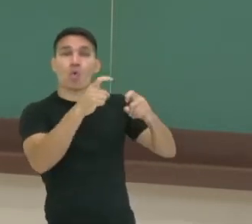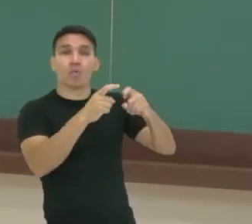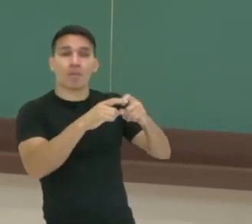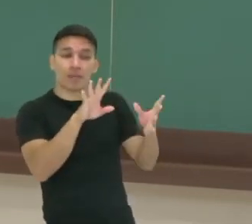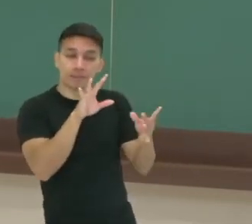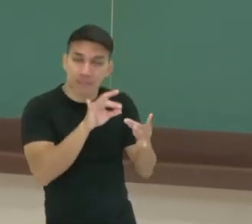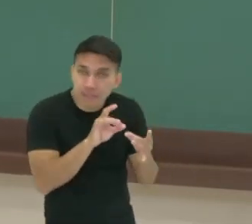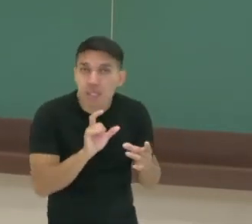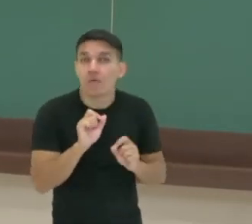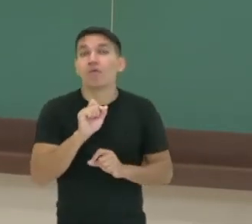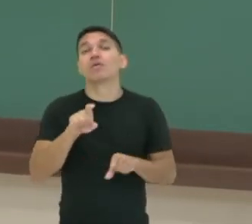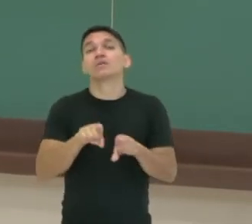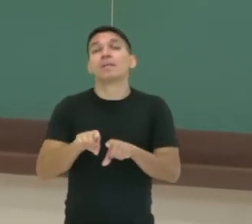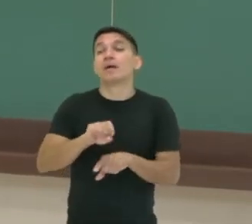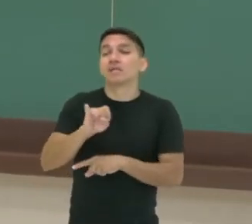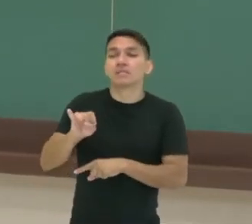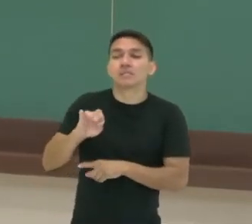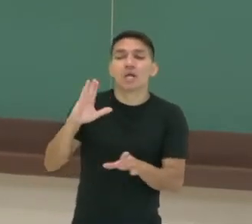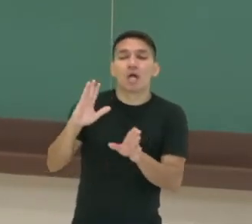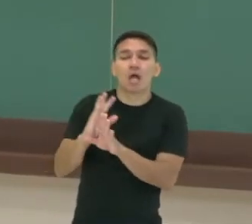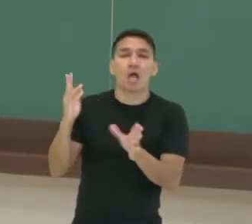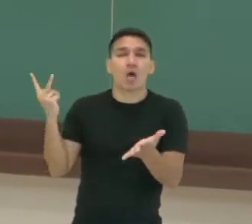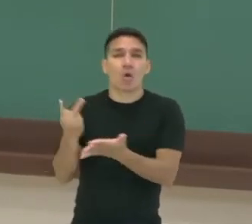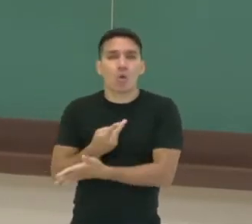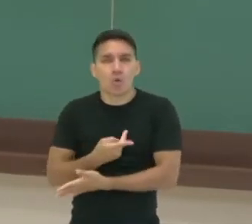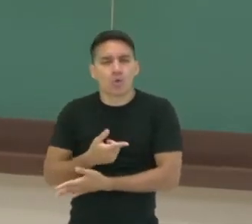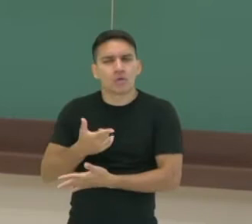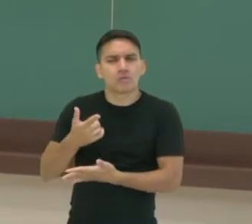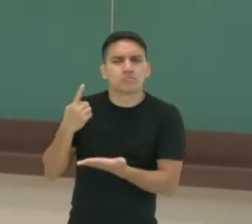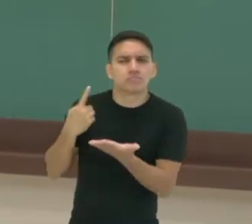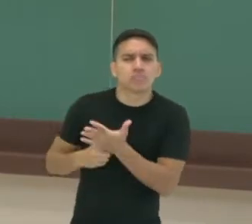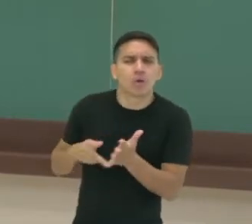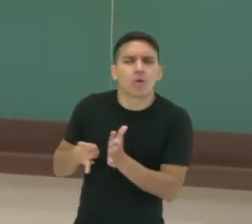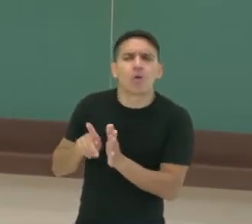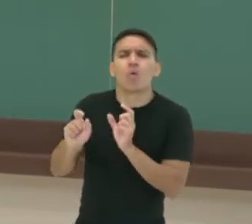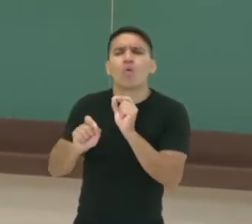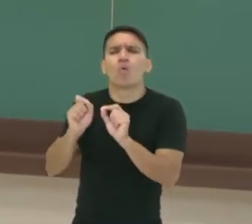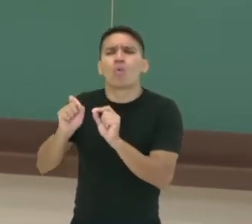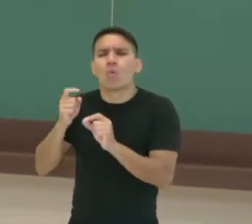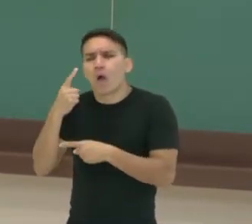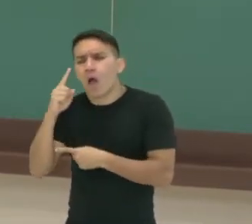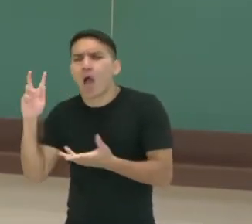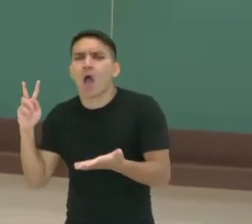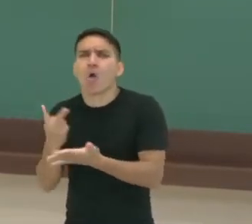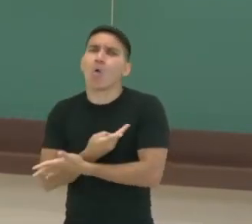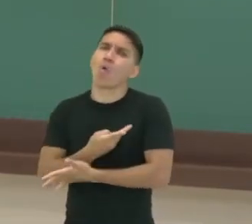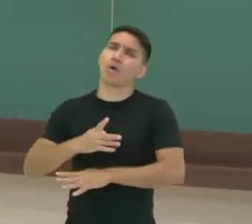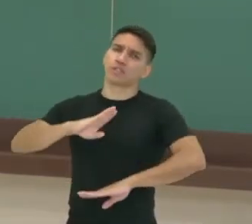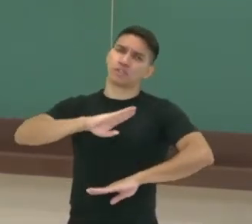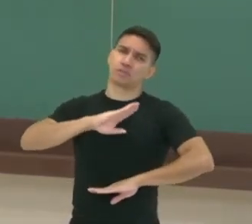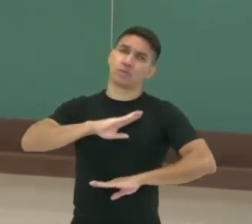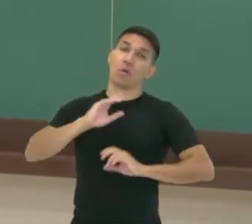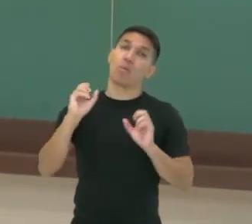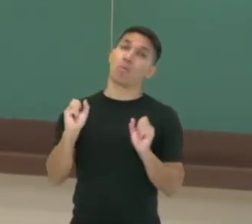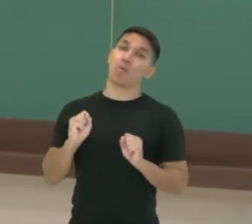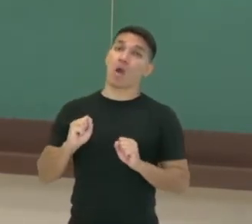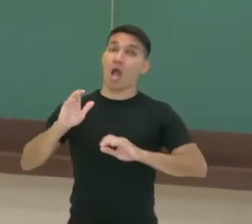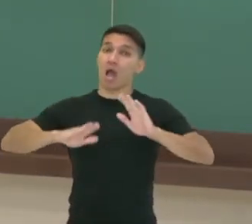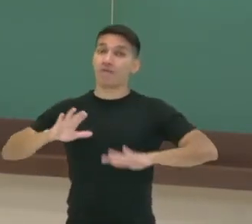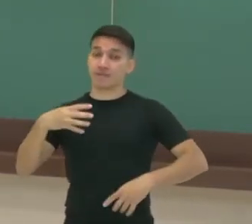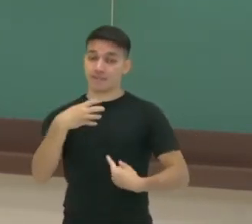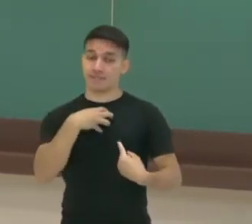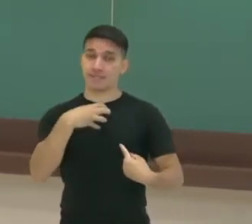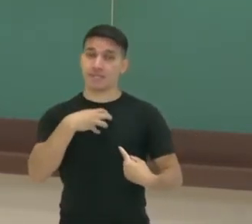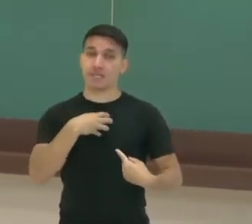caso, localizar e identificar alguma enfermidade ou alguma situação. Então, às vezes, a gente pode estar